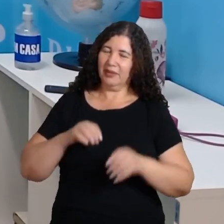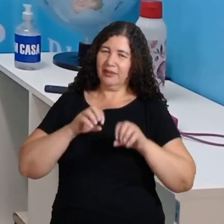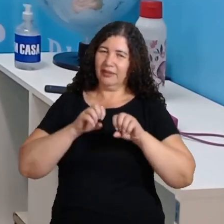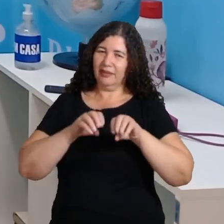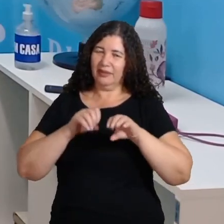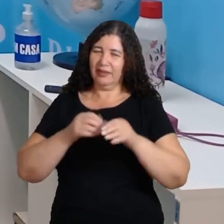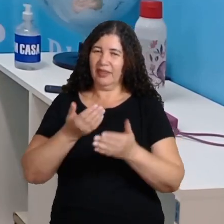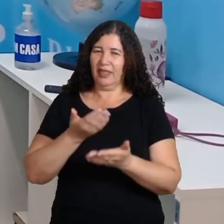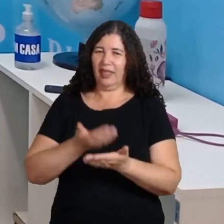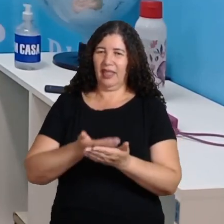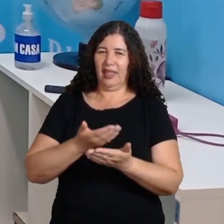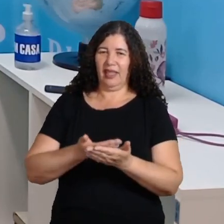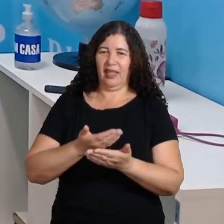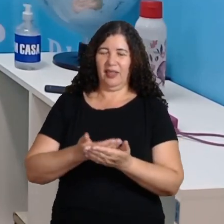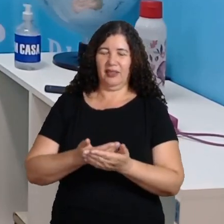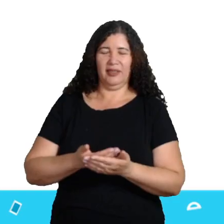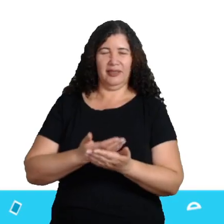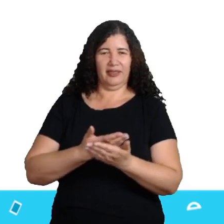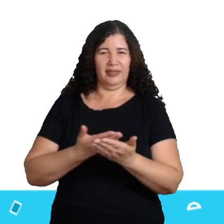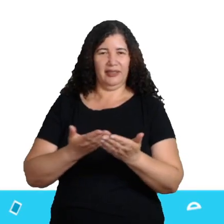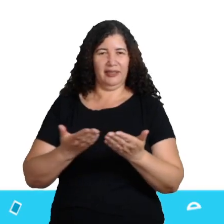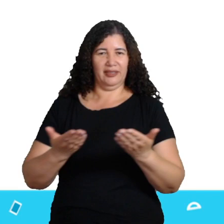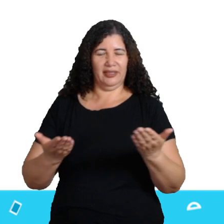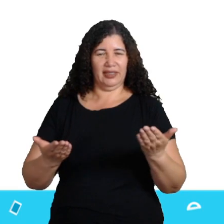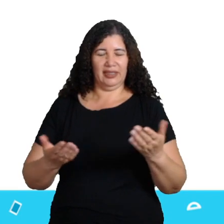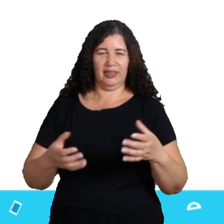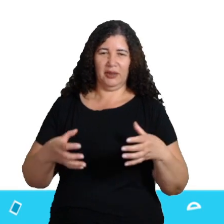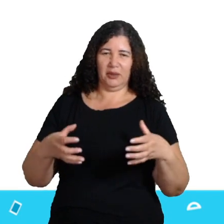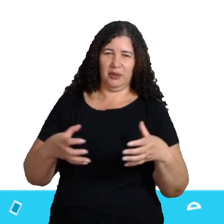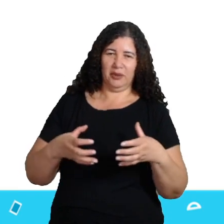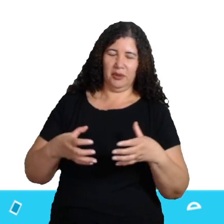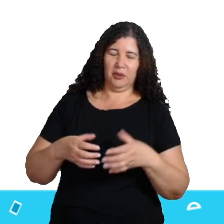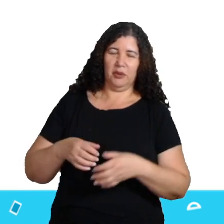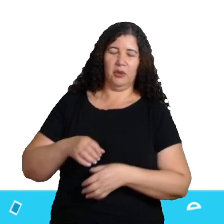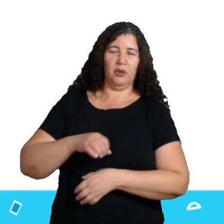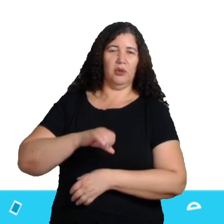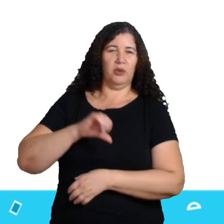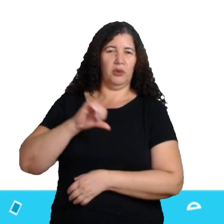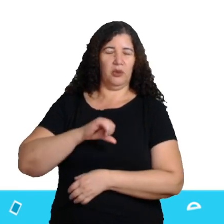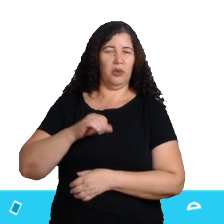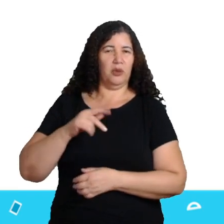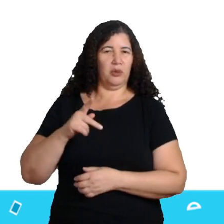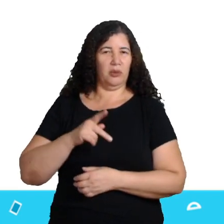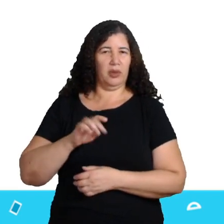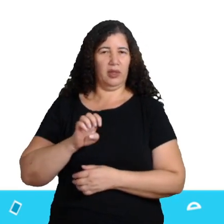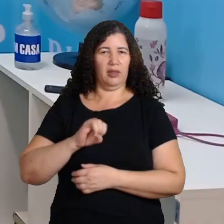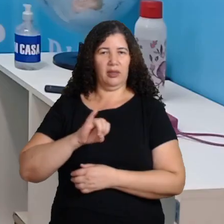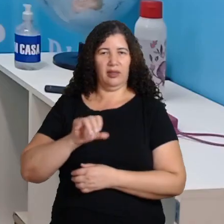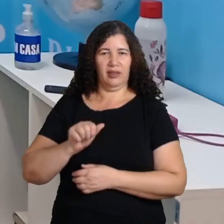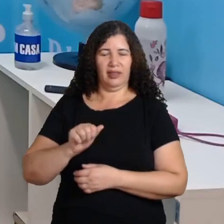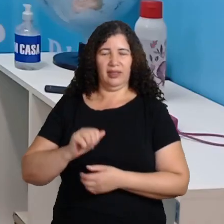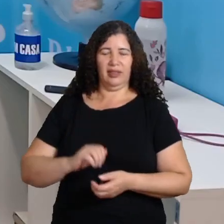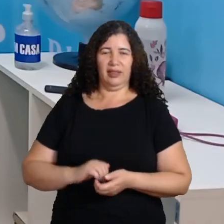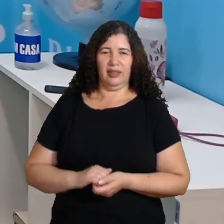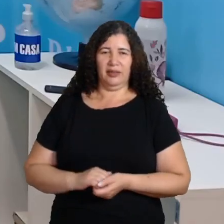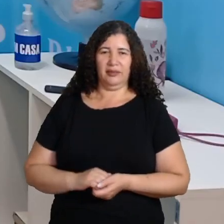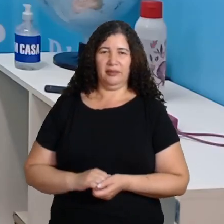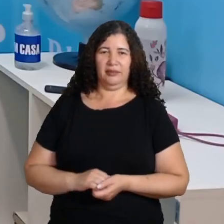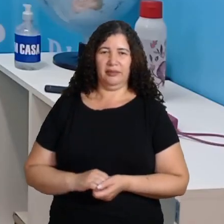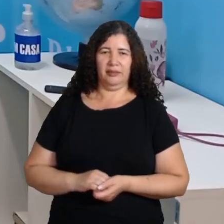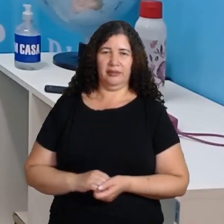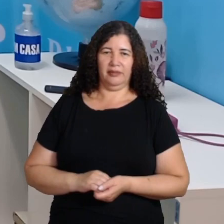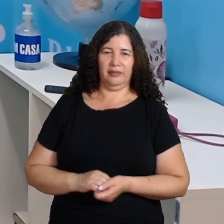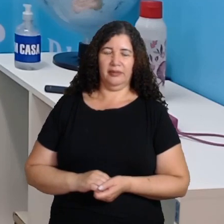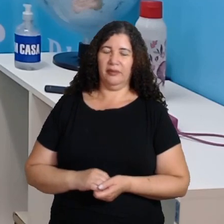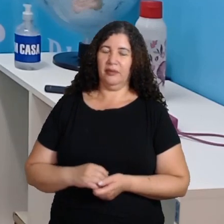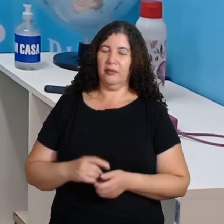ministrar mais uma aula para vocês da turma do 9º período da EJA. No entanto,